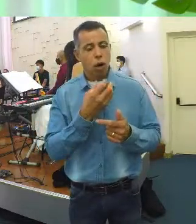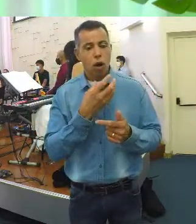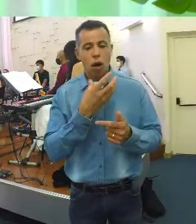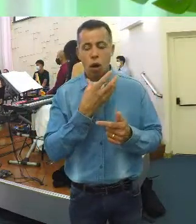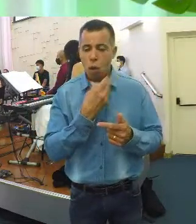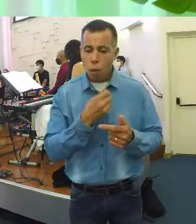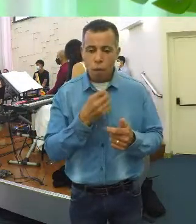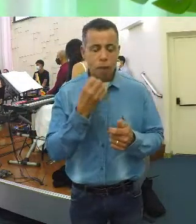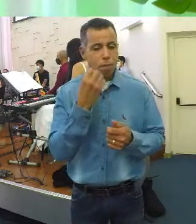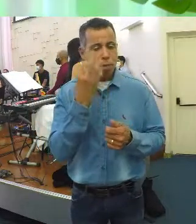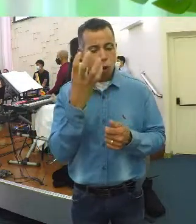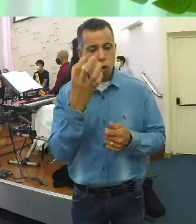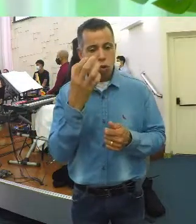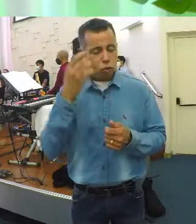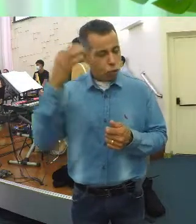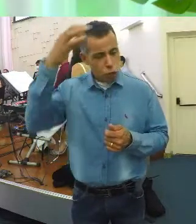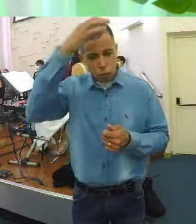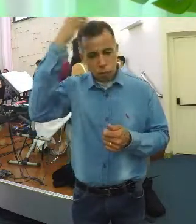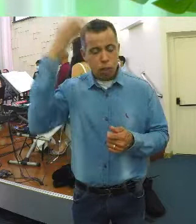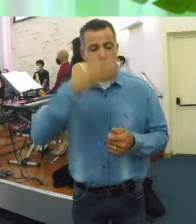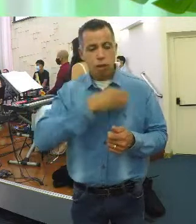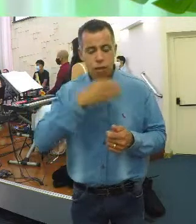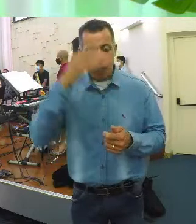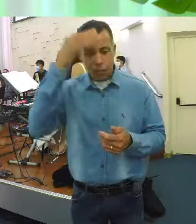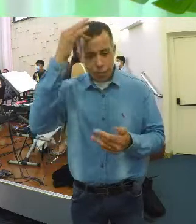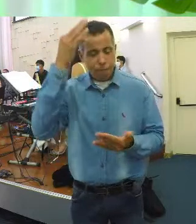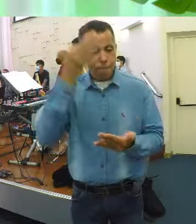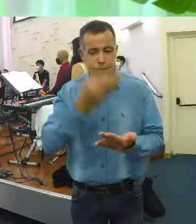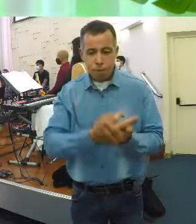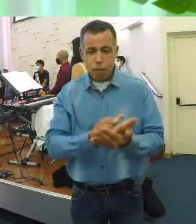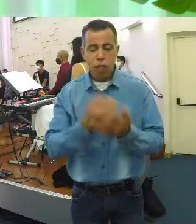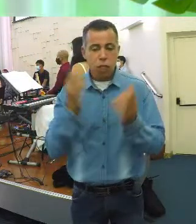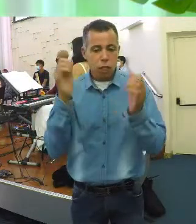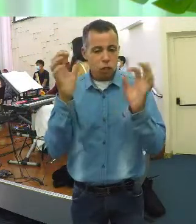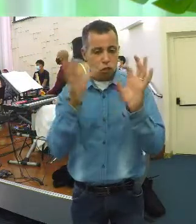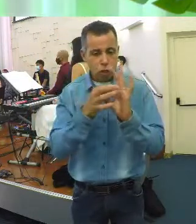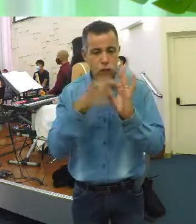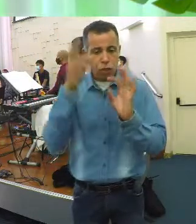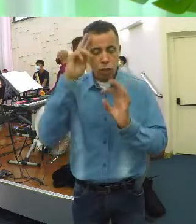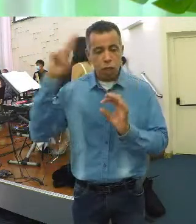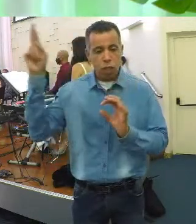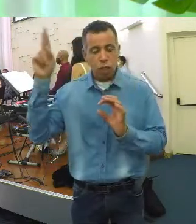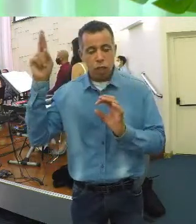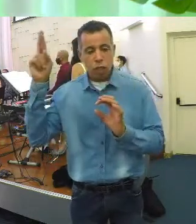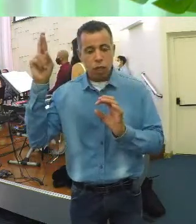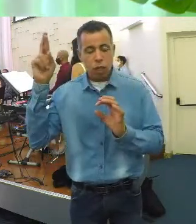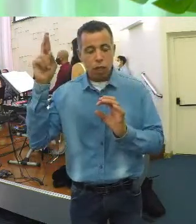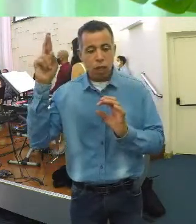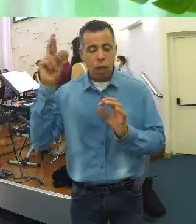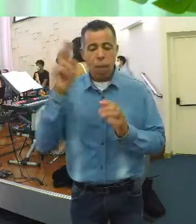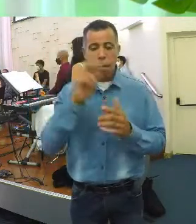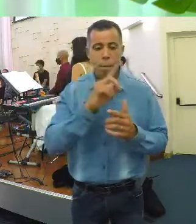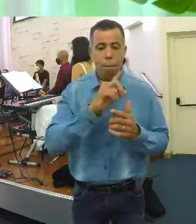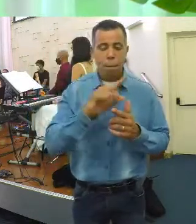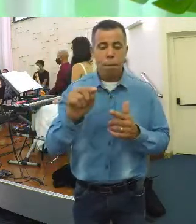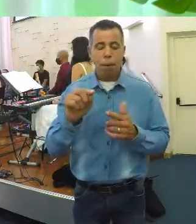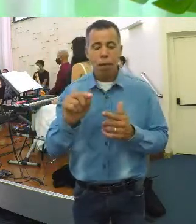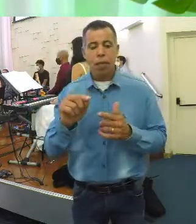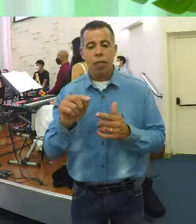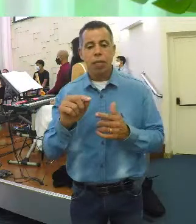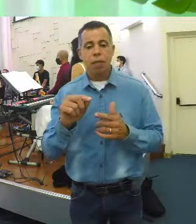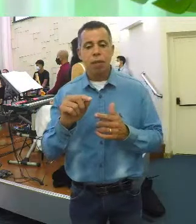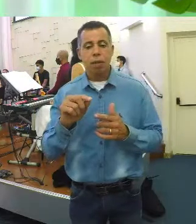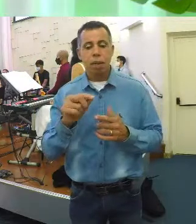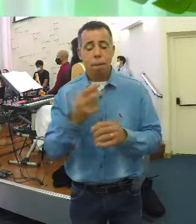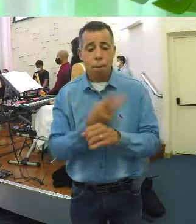Espírito Santo e de fé, e muita gente se uniu ao Senhor. E partiu Barnabé para Tarso à procura de